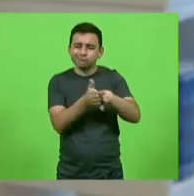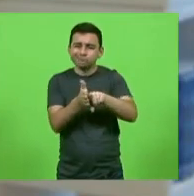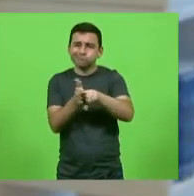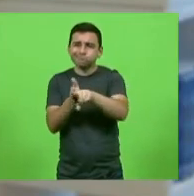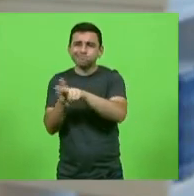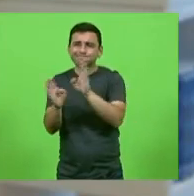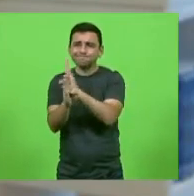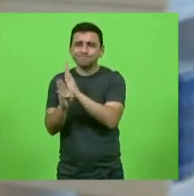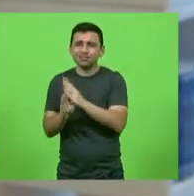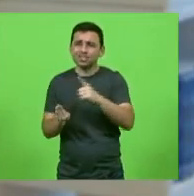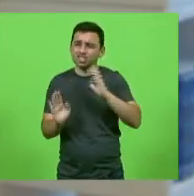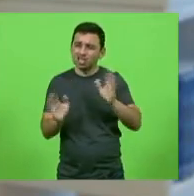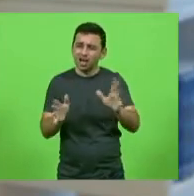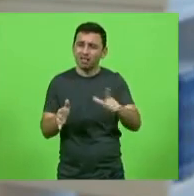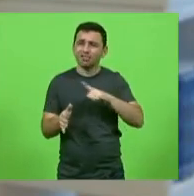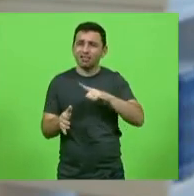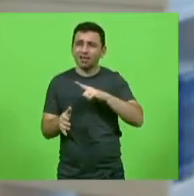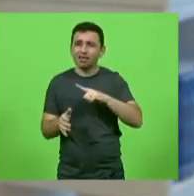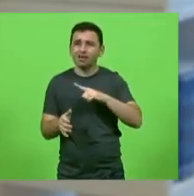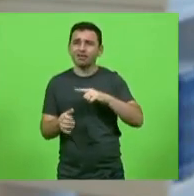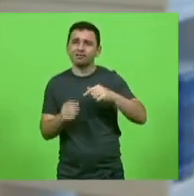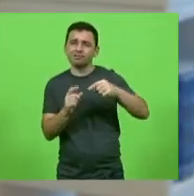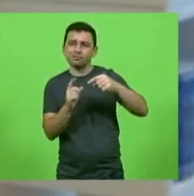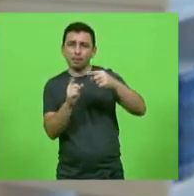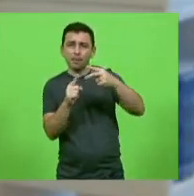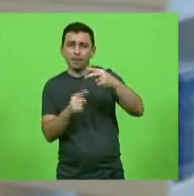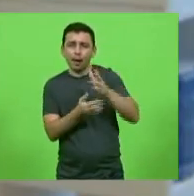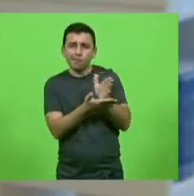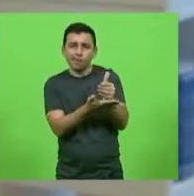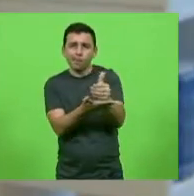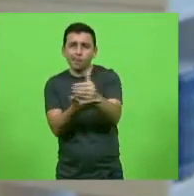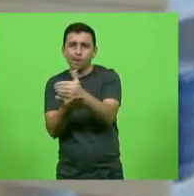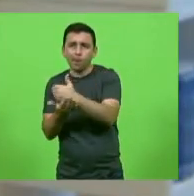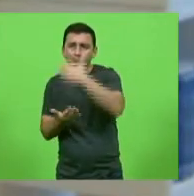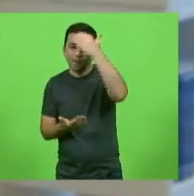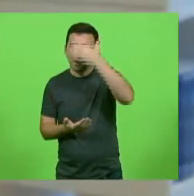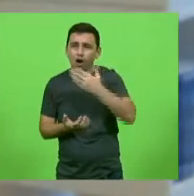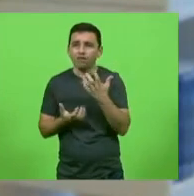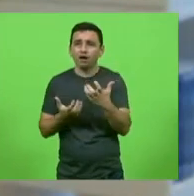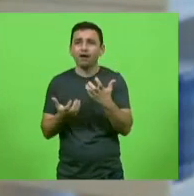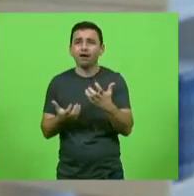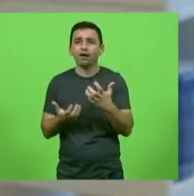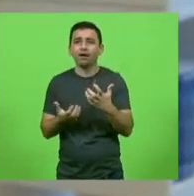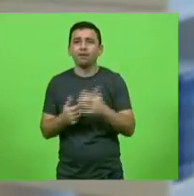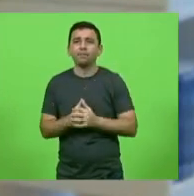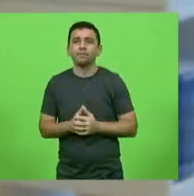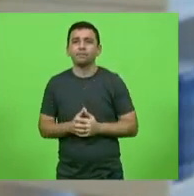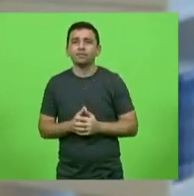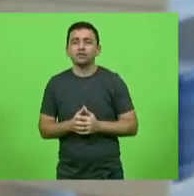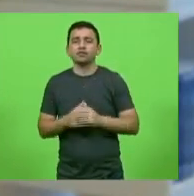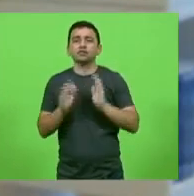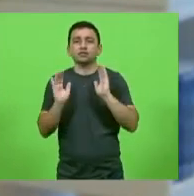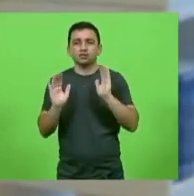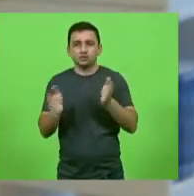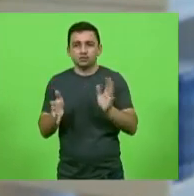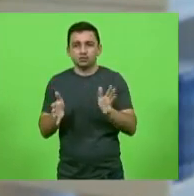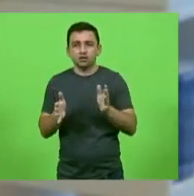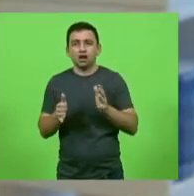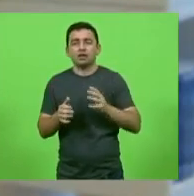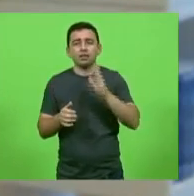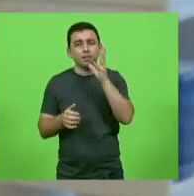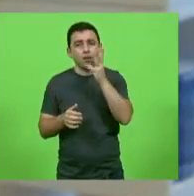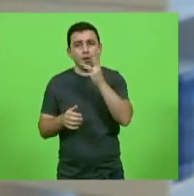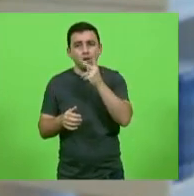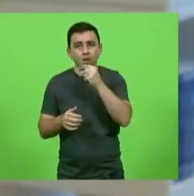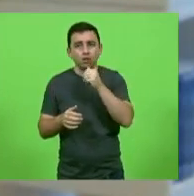inúmeras medidas cautelares para mais ampla colheita das provas? Estar-se-á tão somente a postergar a conclusão que